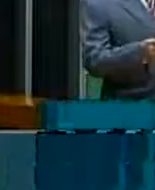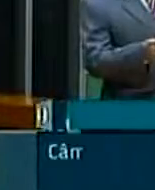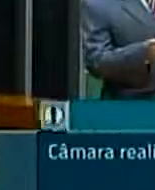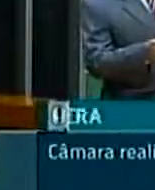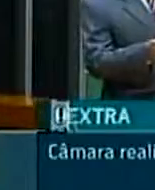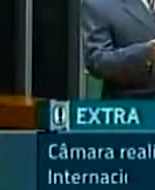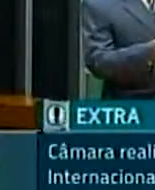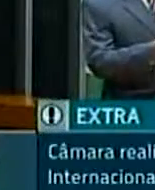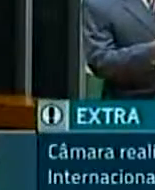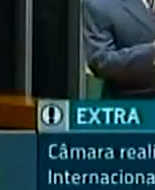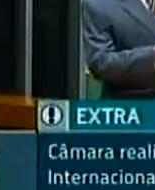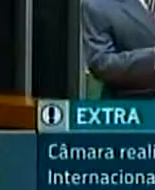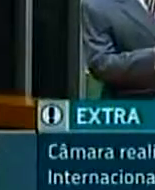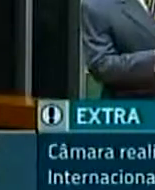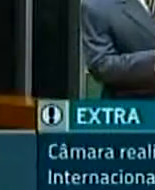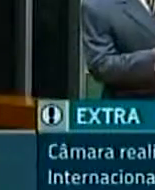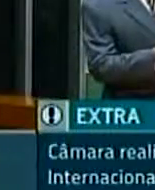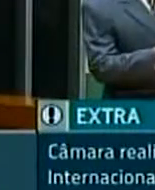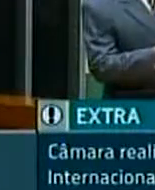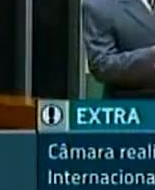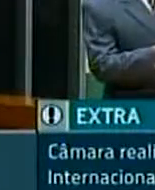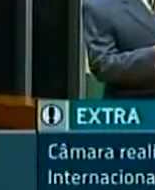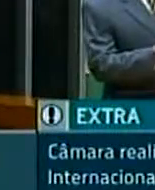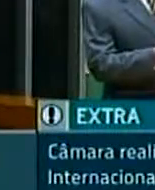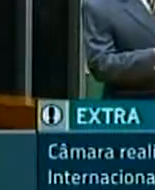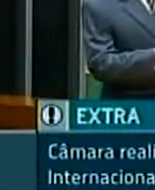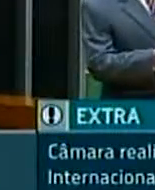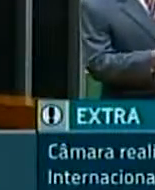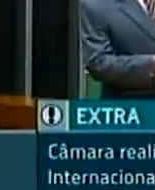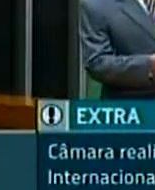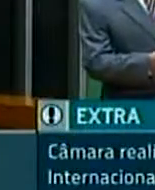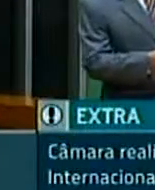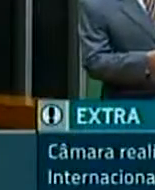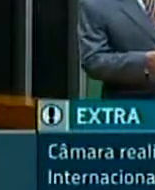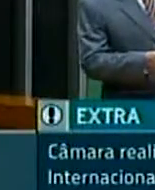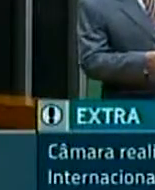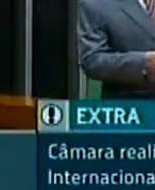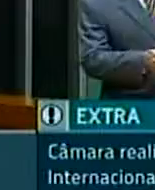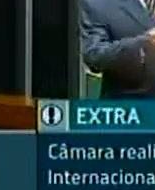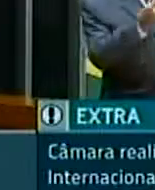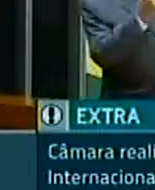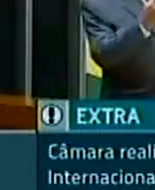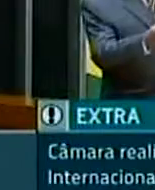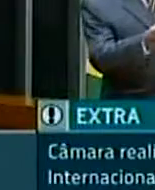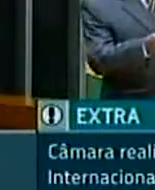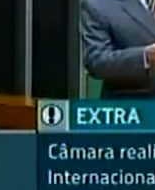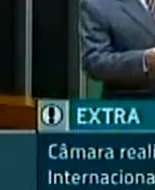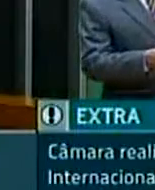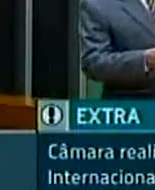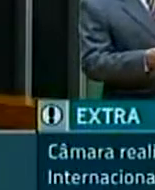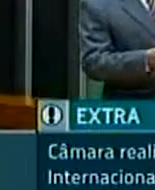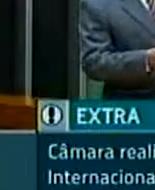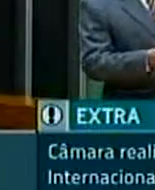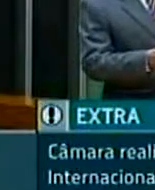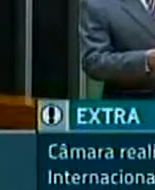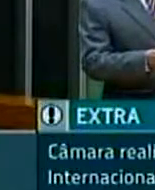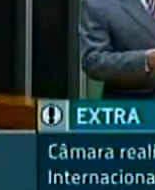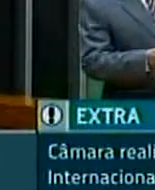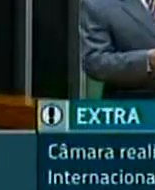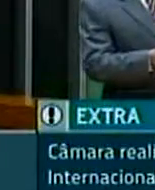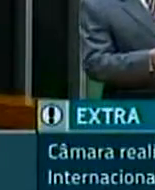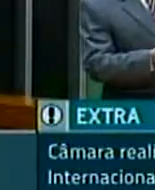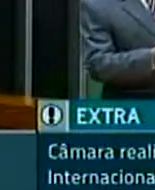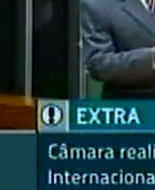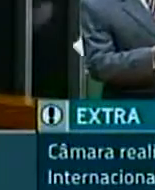eleitos, seguramente teremos que enfrentar alguns temas tais como obrigatoriedade do governante